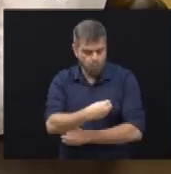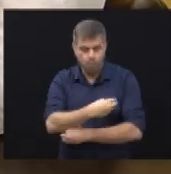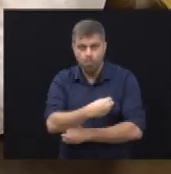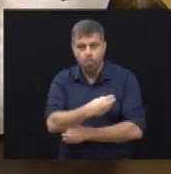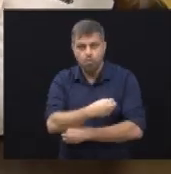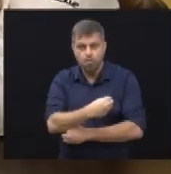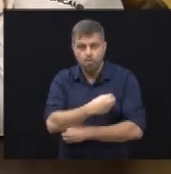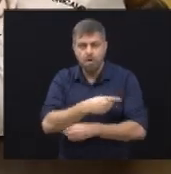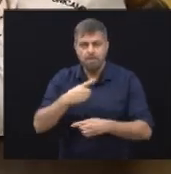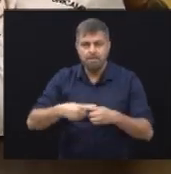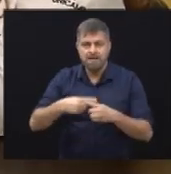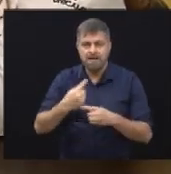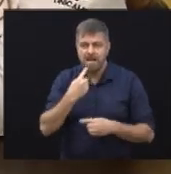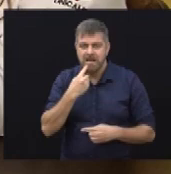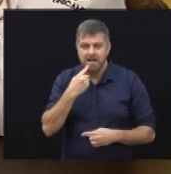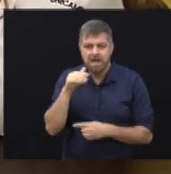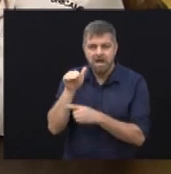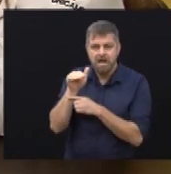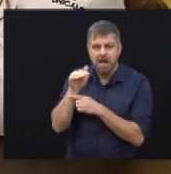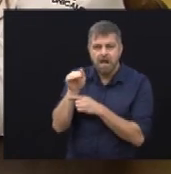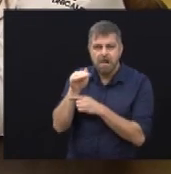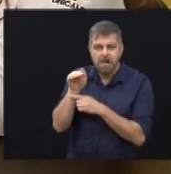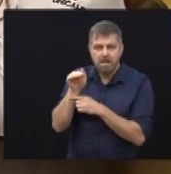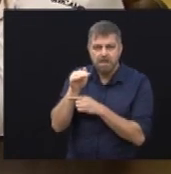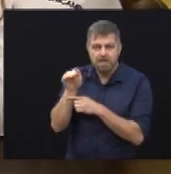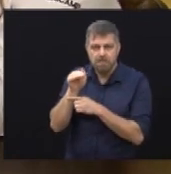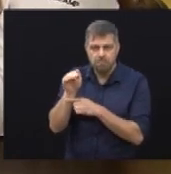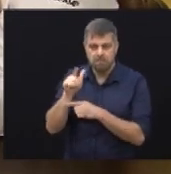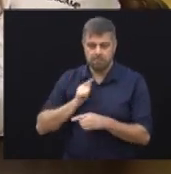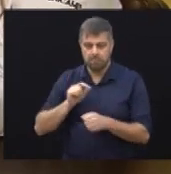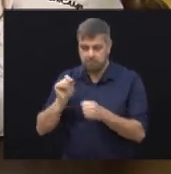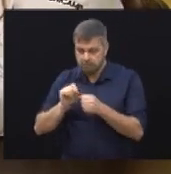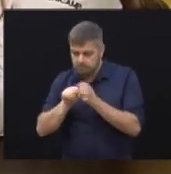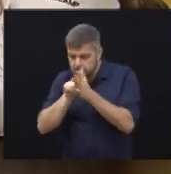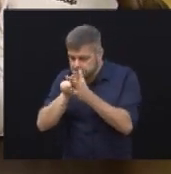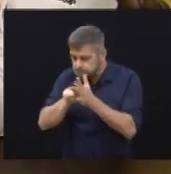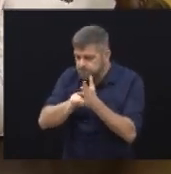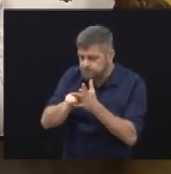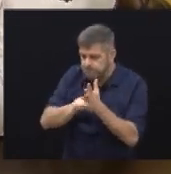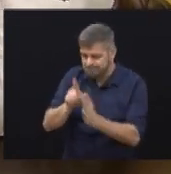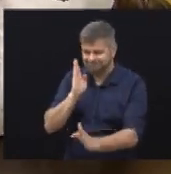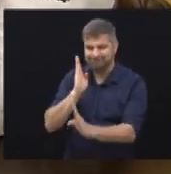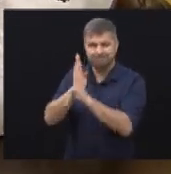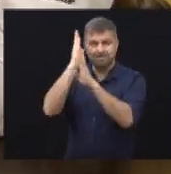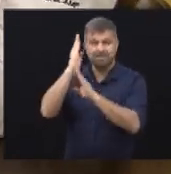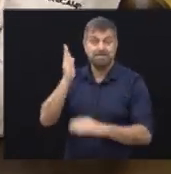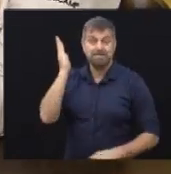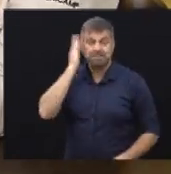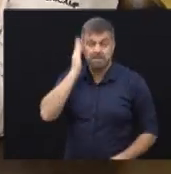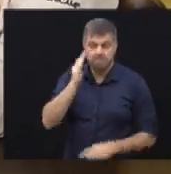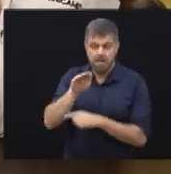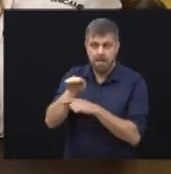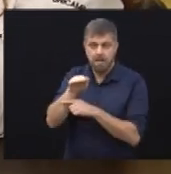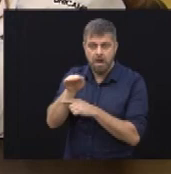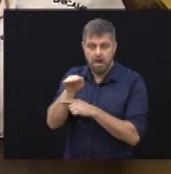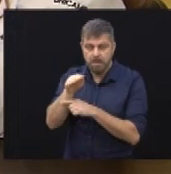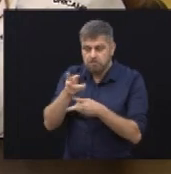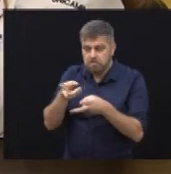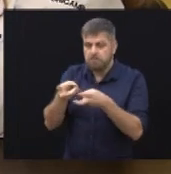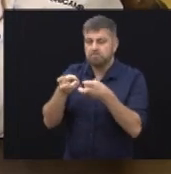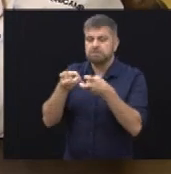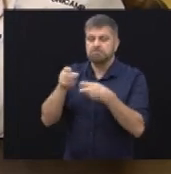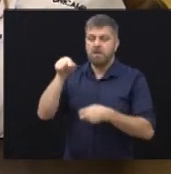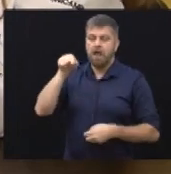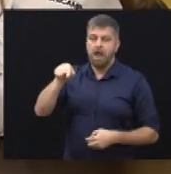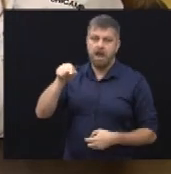de amamentar ligada a uma alteração de freno no lingual. Então, o teste da linguinha ele serve justamente para a gente